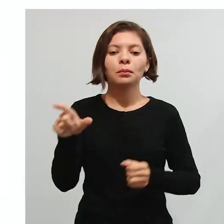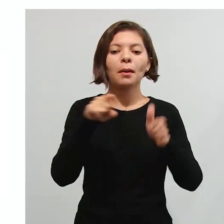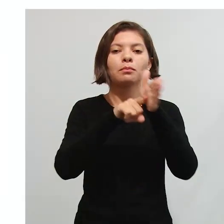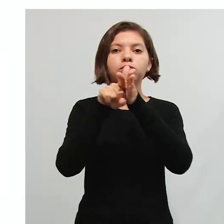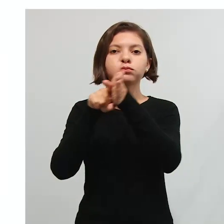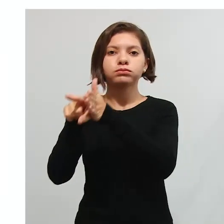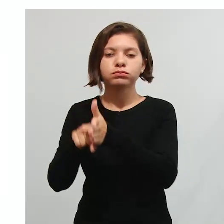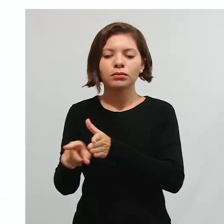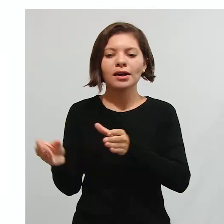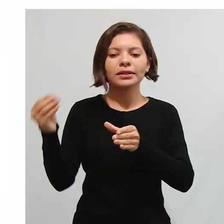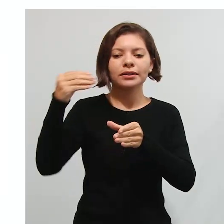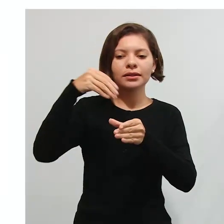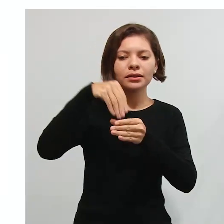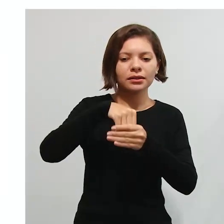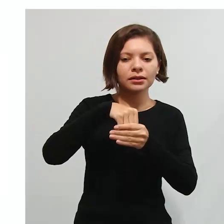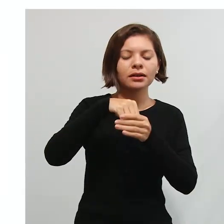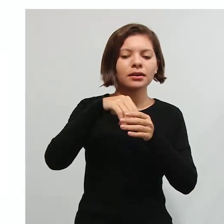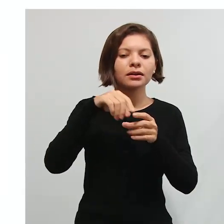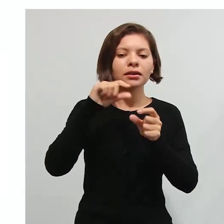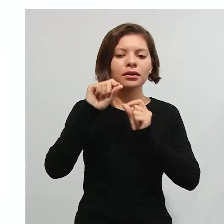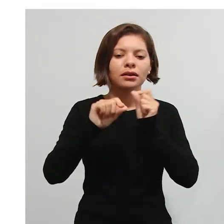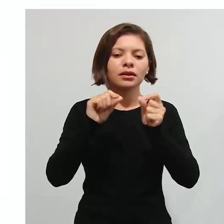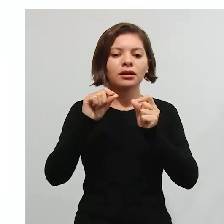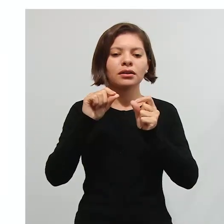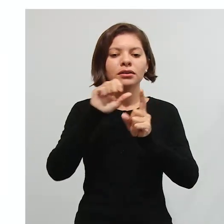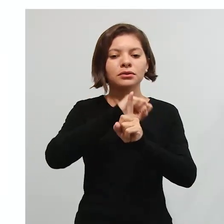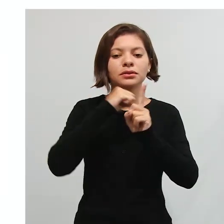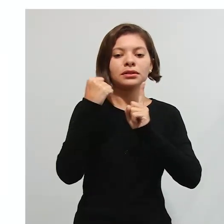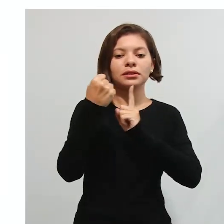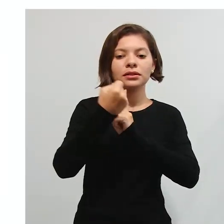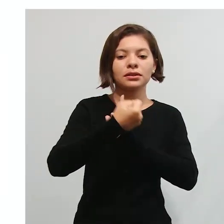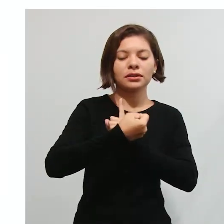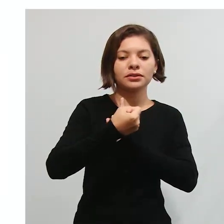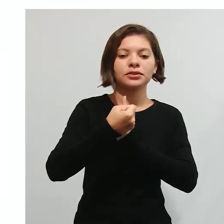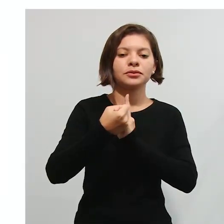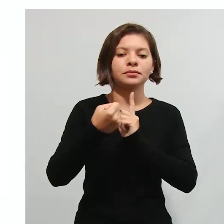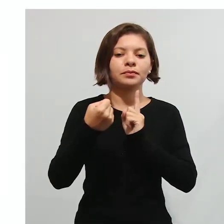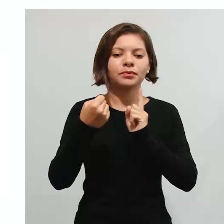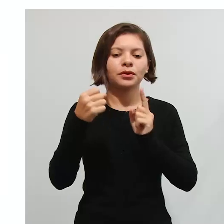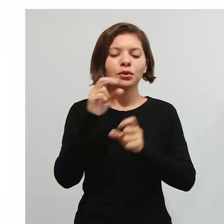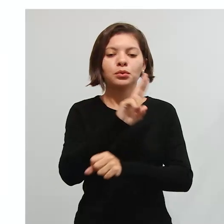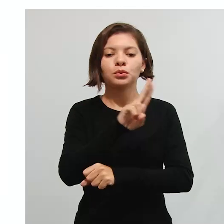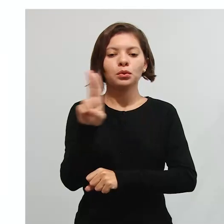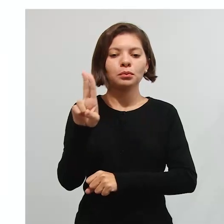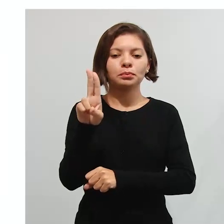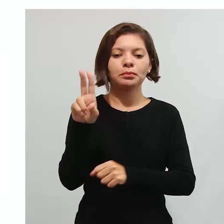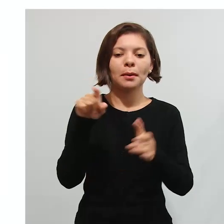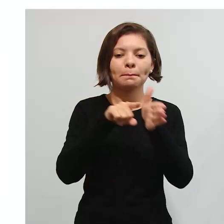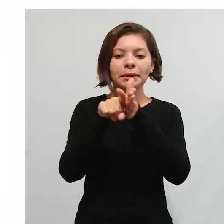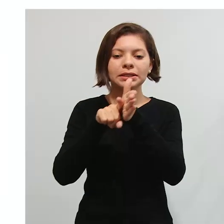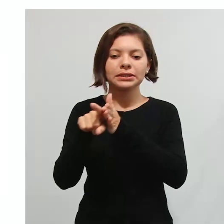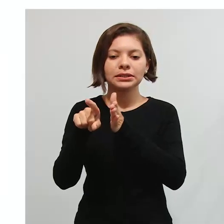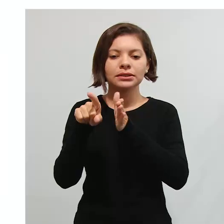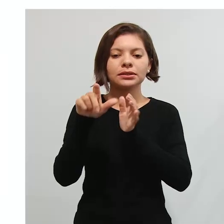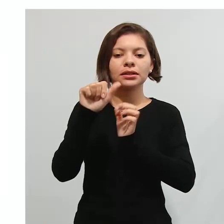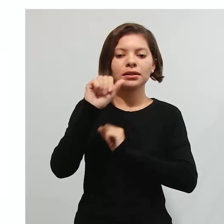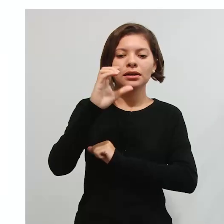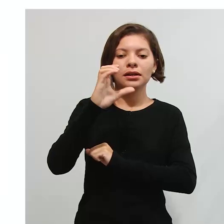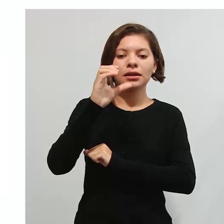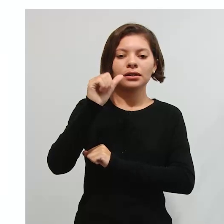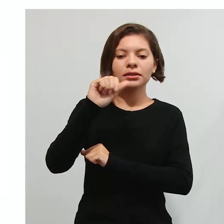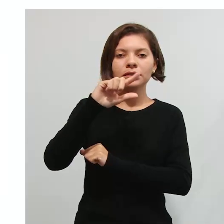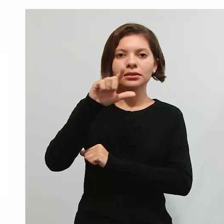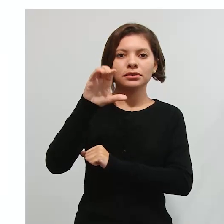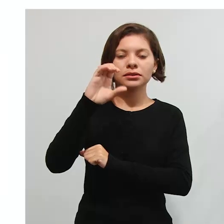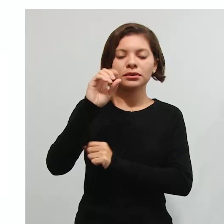minorias étnicas né na sociedade norte--americana Ele criou esse nome pesquisação por quê Porque o pesquisador ele tá